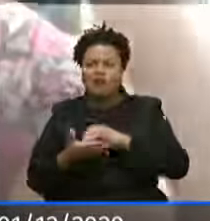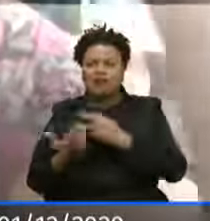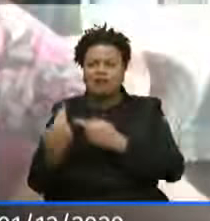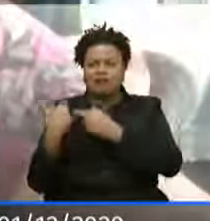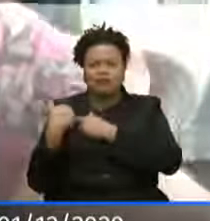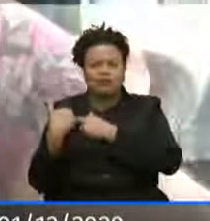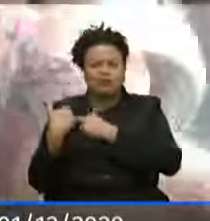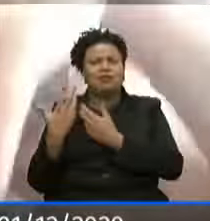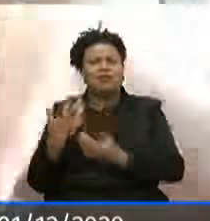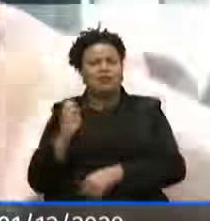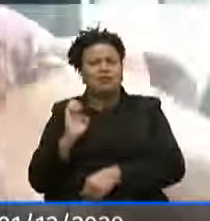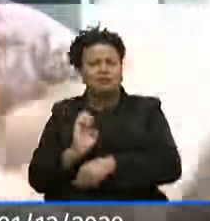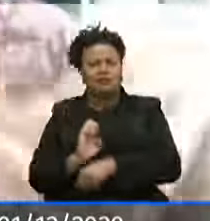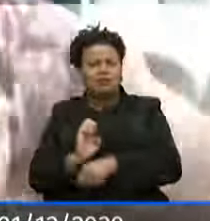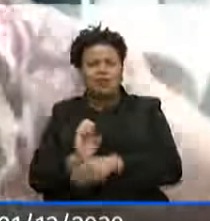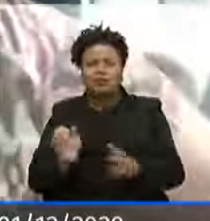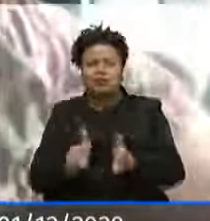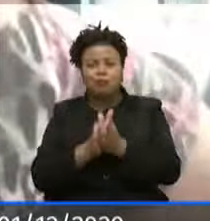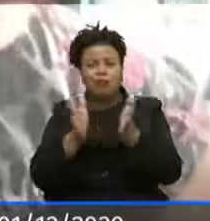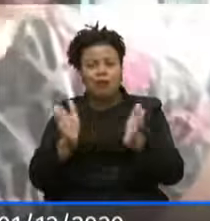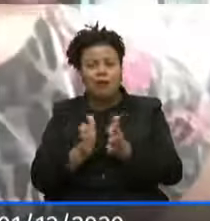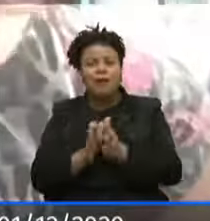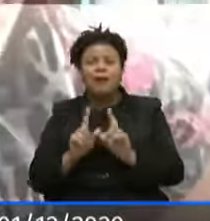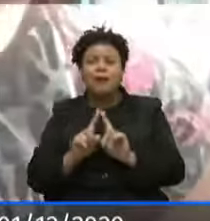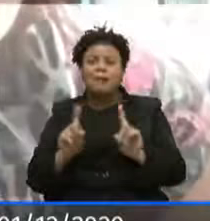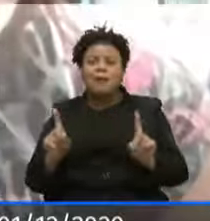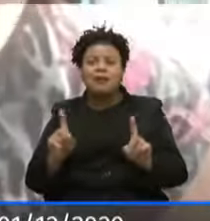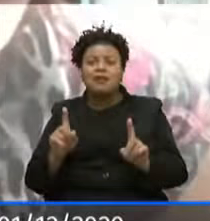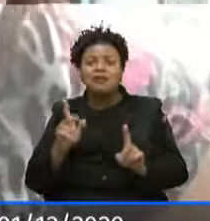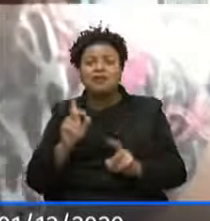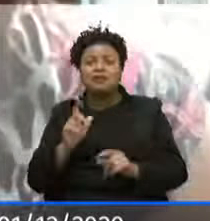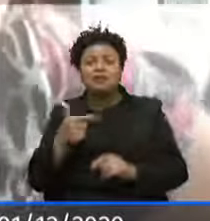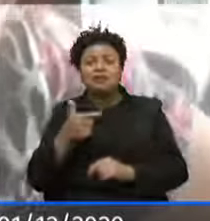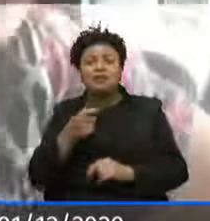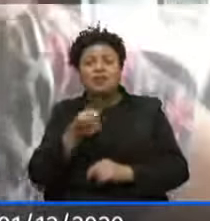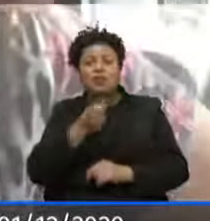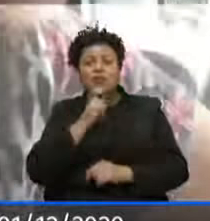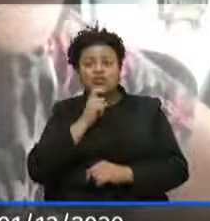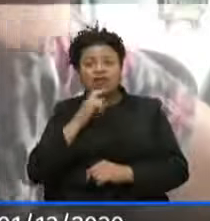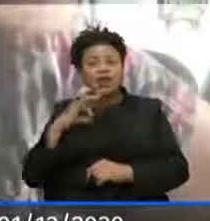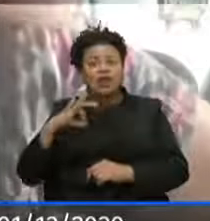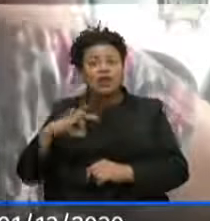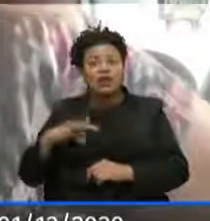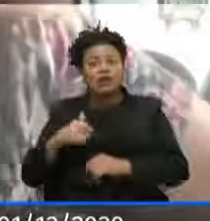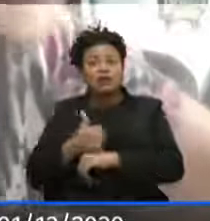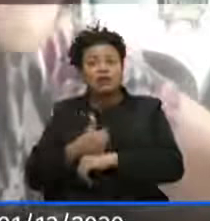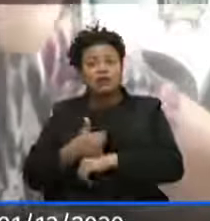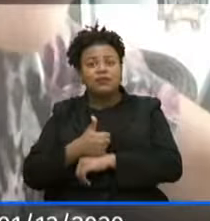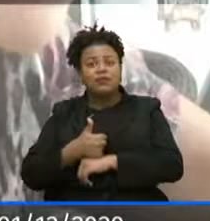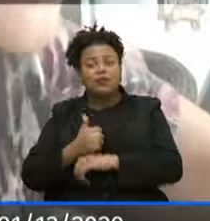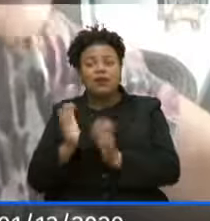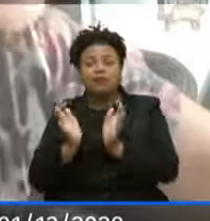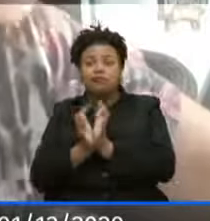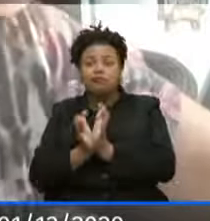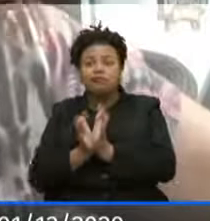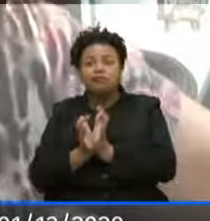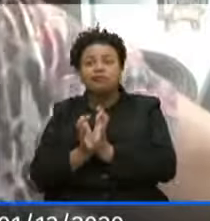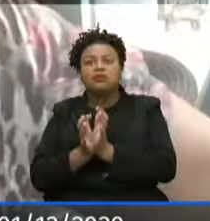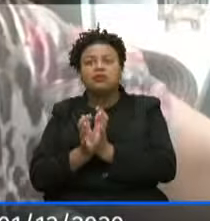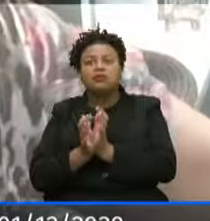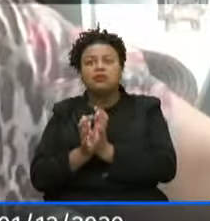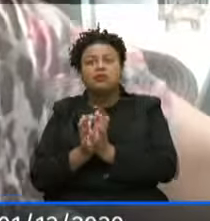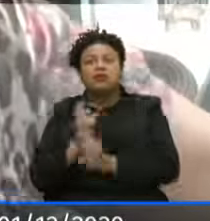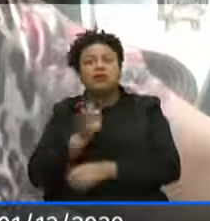irresponsabilidade, com estados pobres. Mas segundo, congela o piso salarial profissional da categoria.